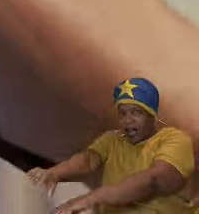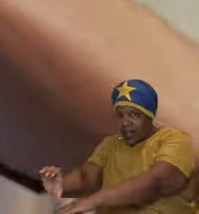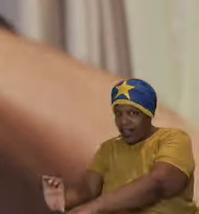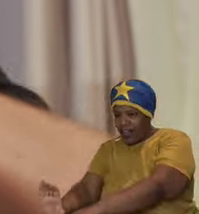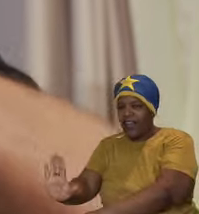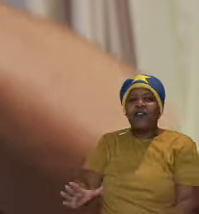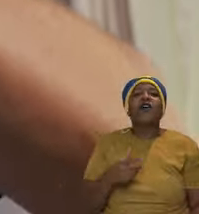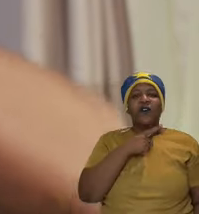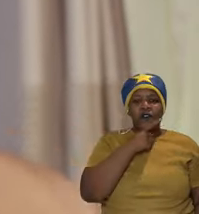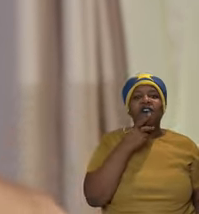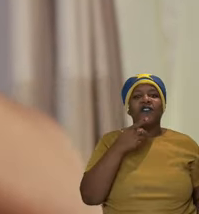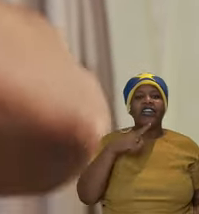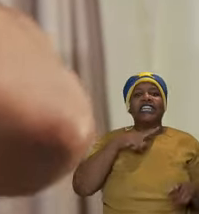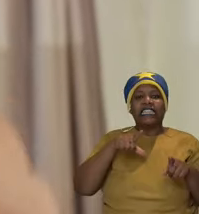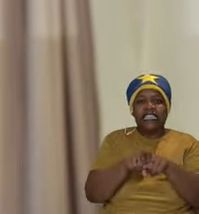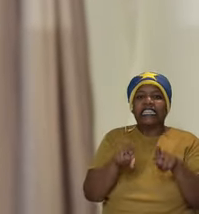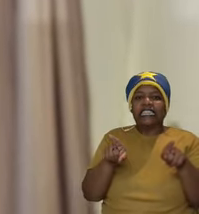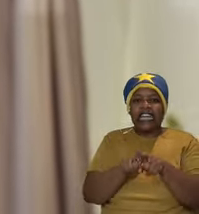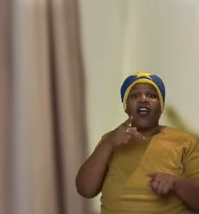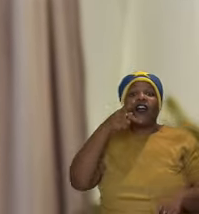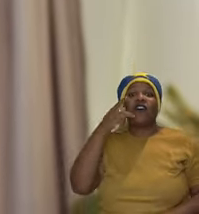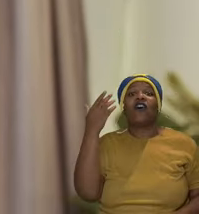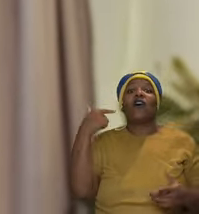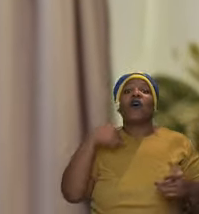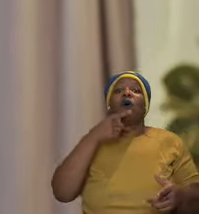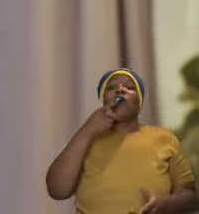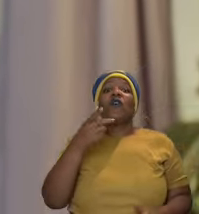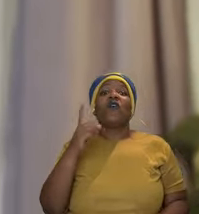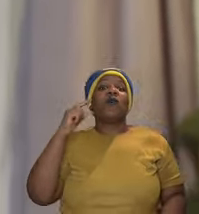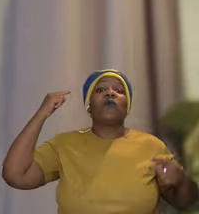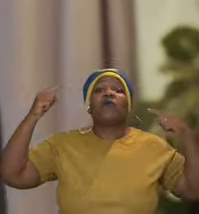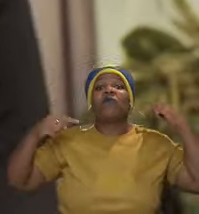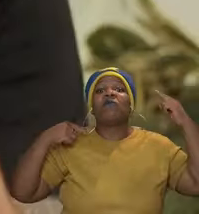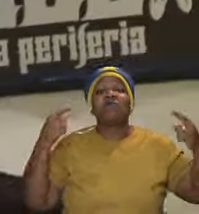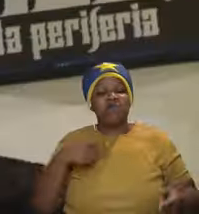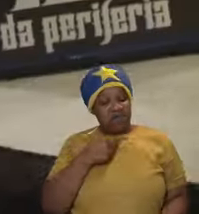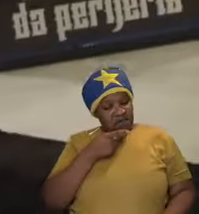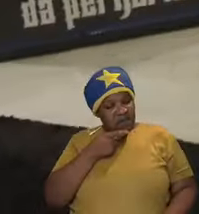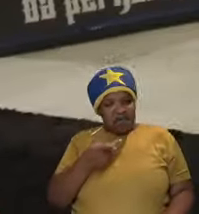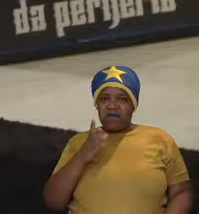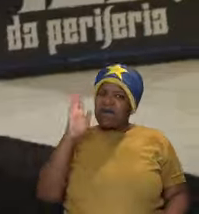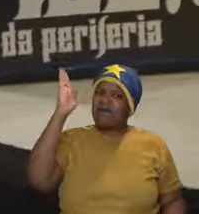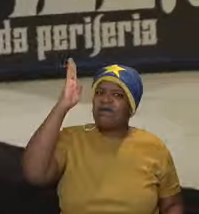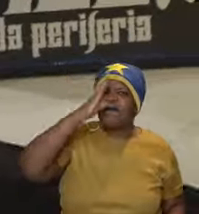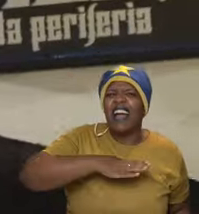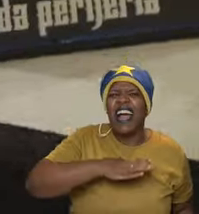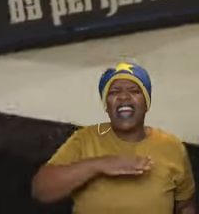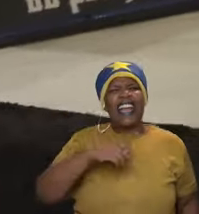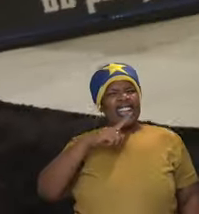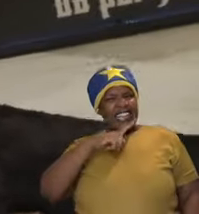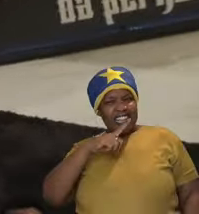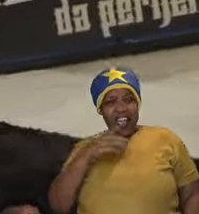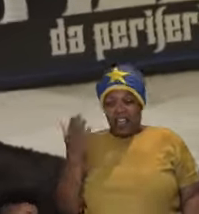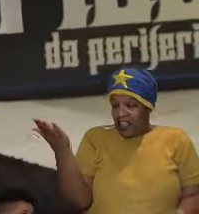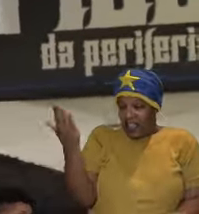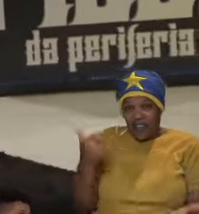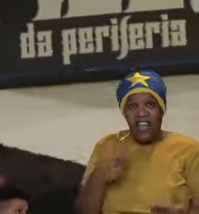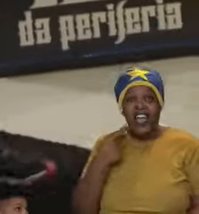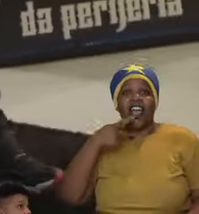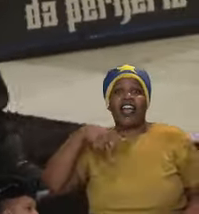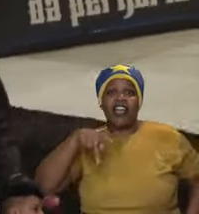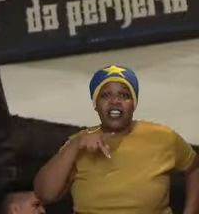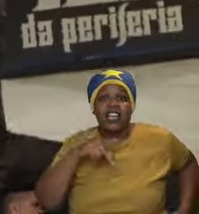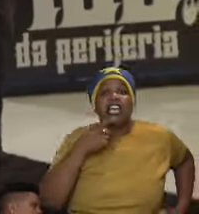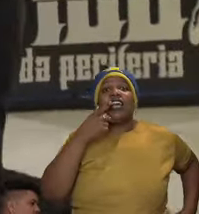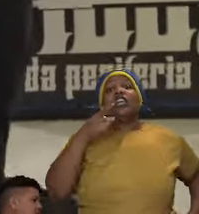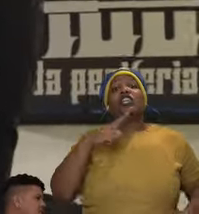um contrial, pelo amor, na moral. Nos passos com rap e grime, as periga bagunça. Que nem expresso, um degrau